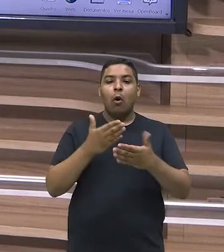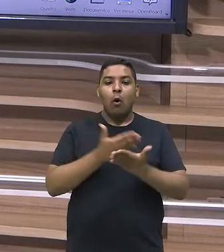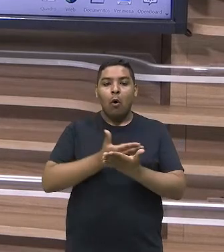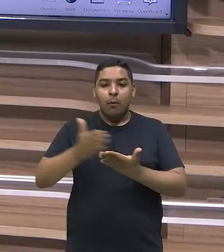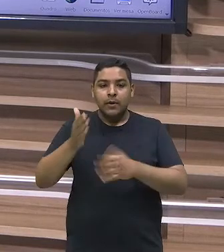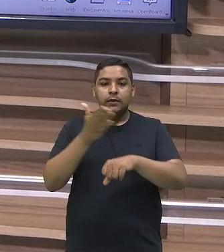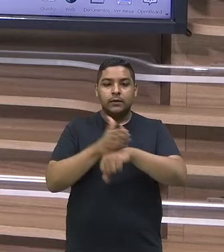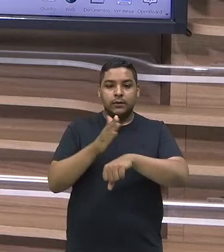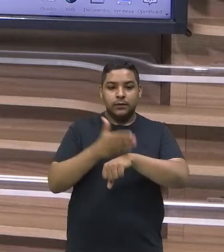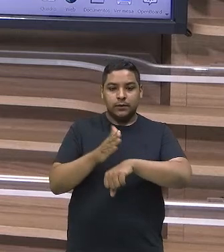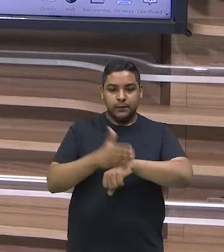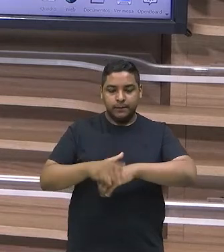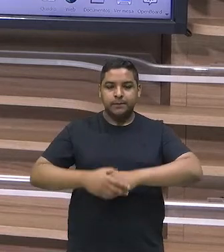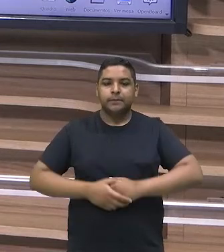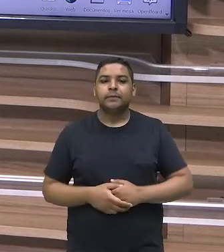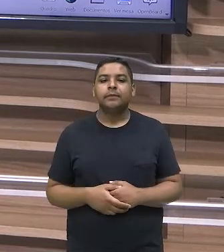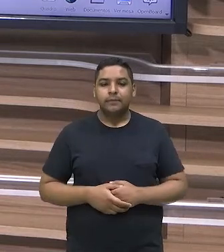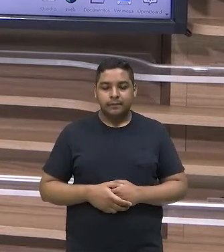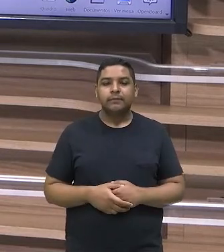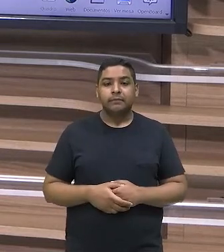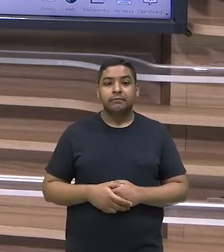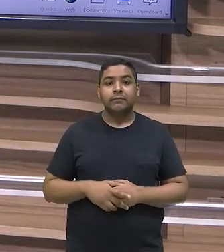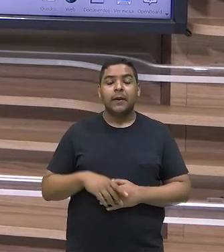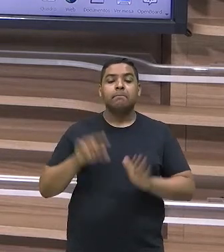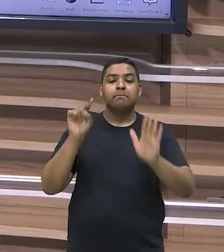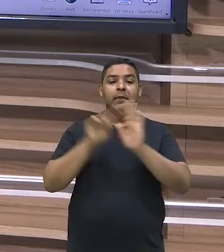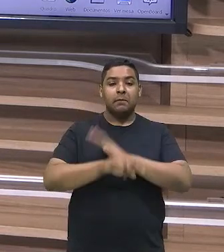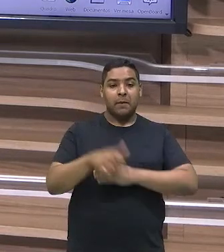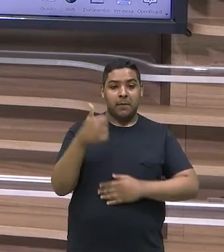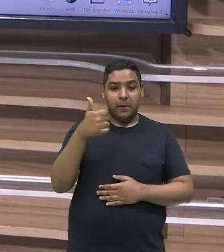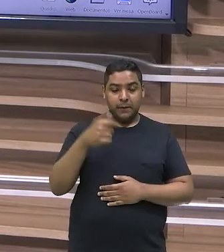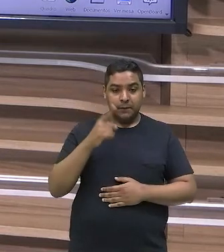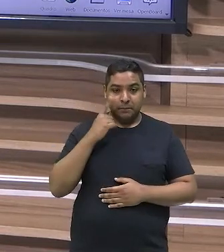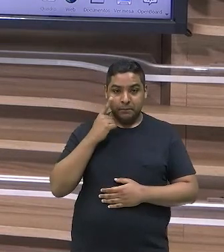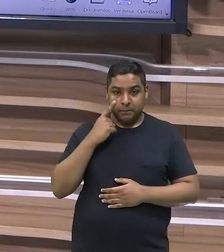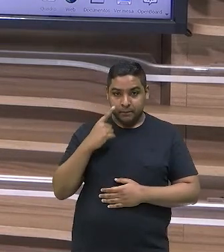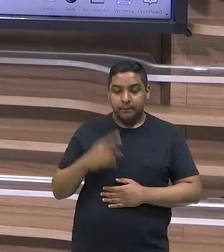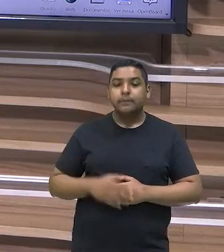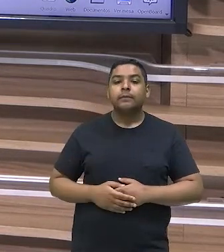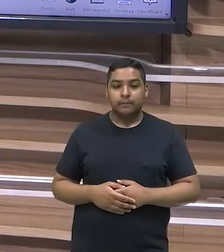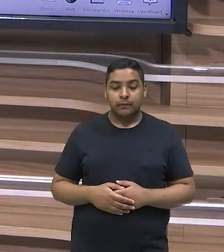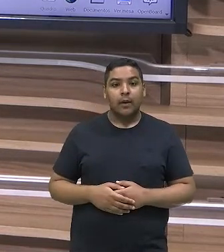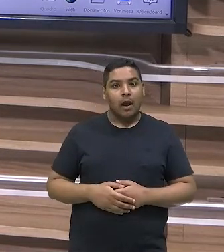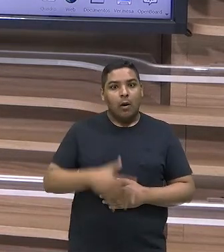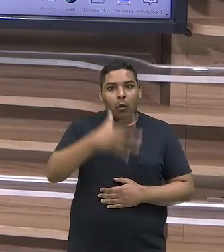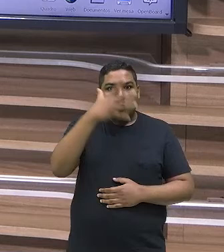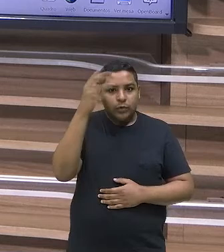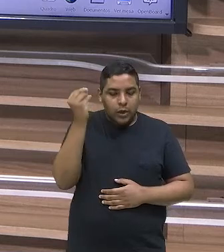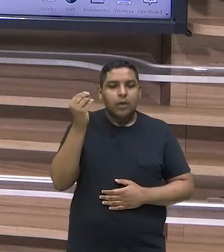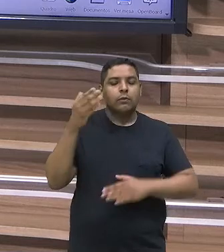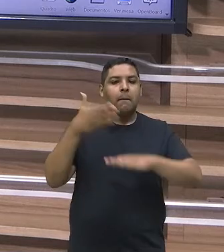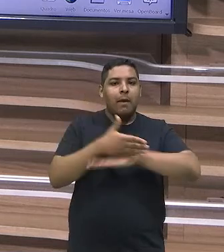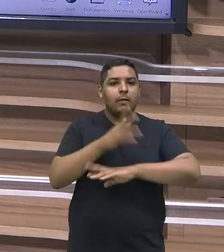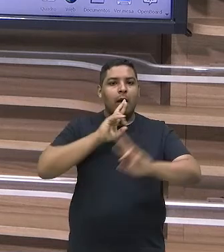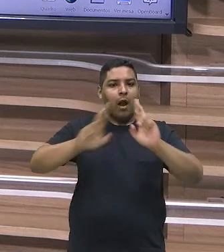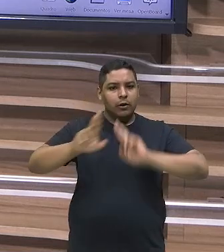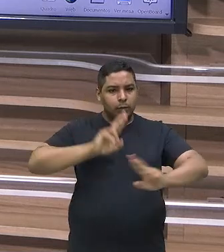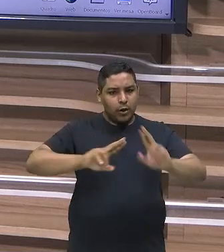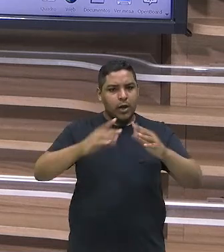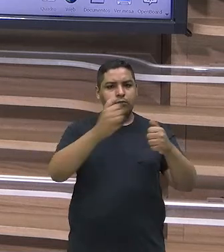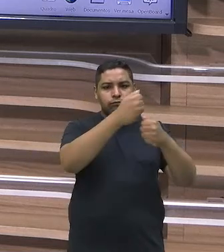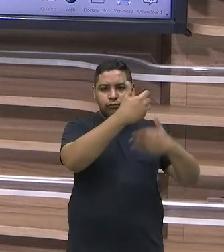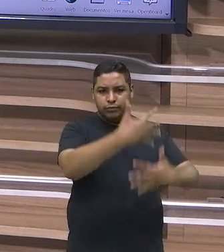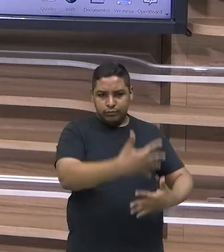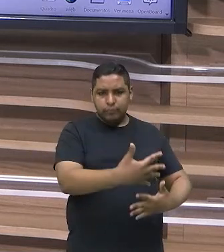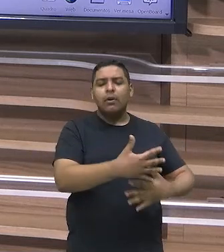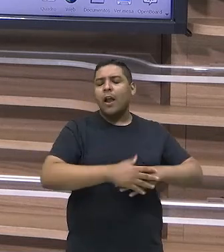agora! Nós trazemos aí a primeira questão para você. Não esqueçam de participar no chat, porque é muito